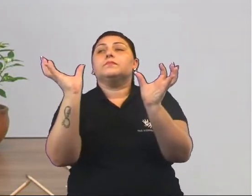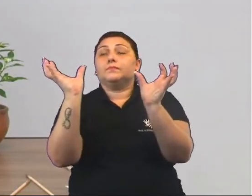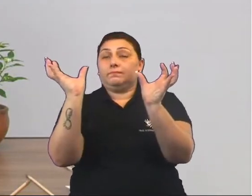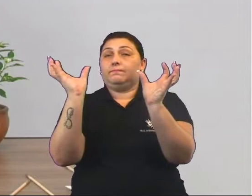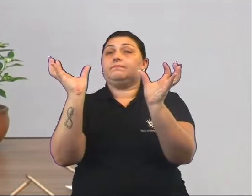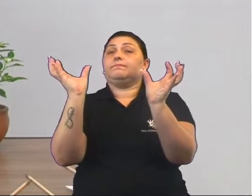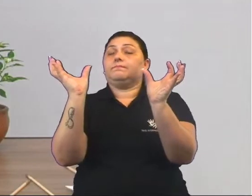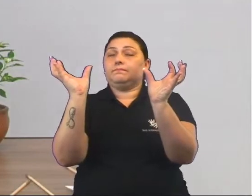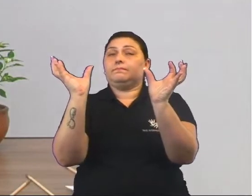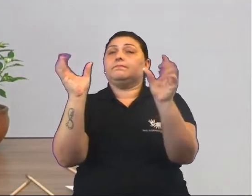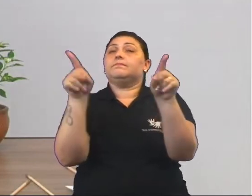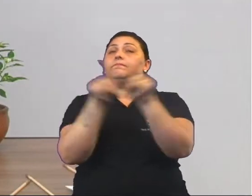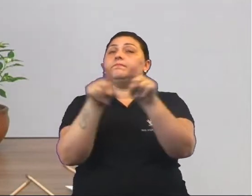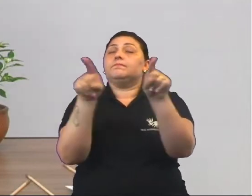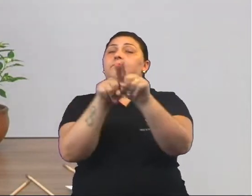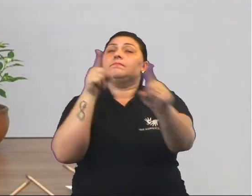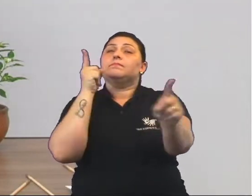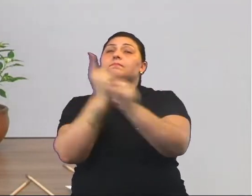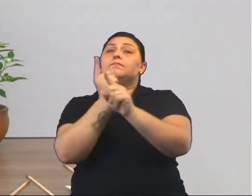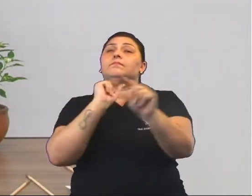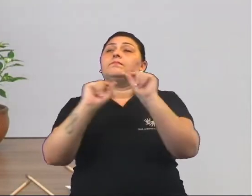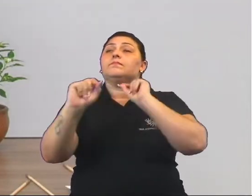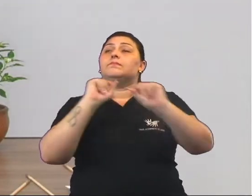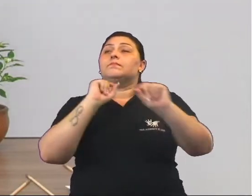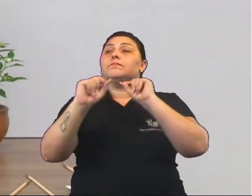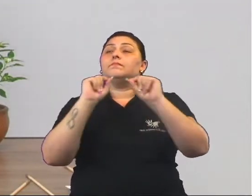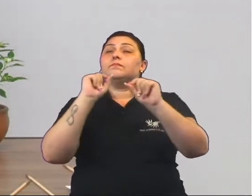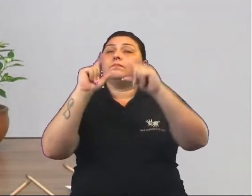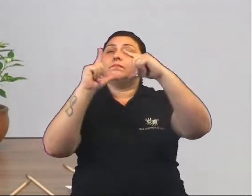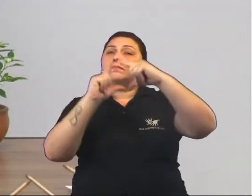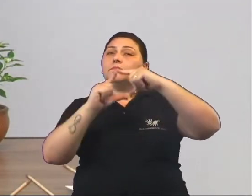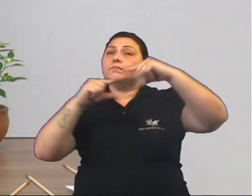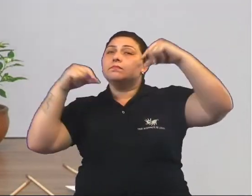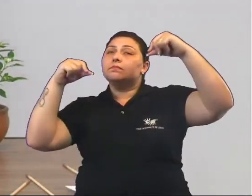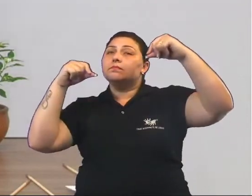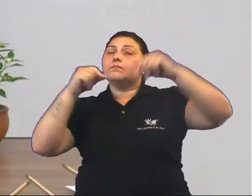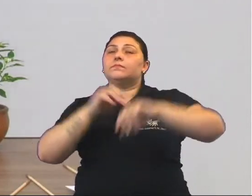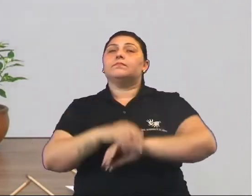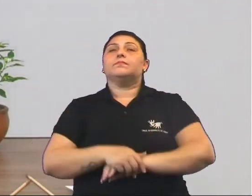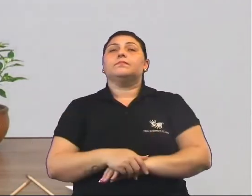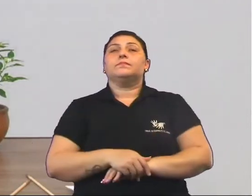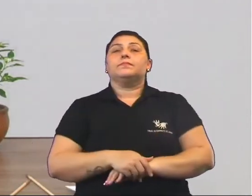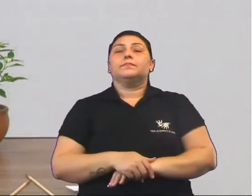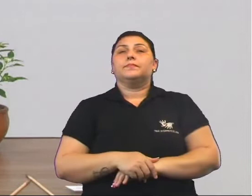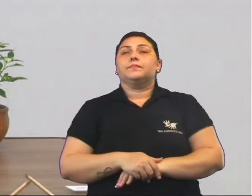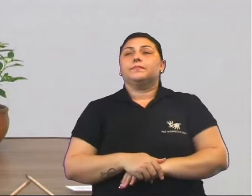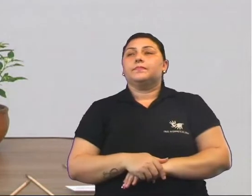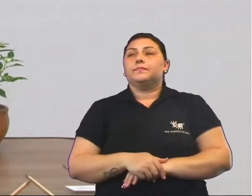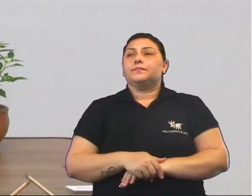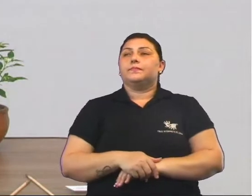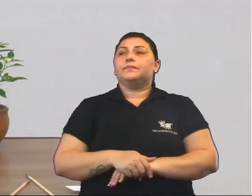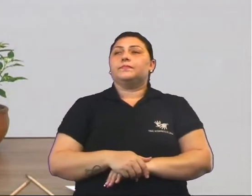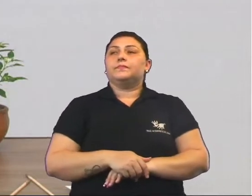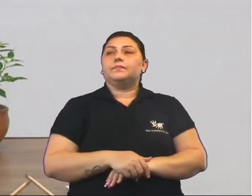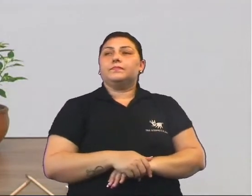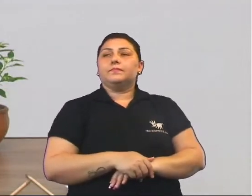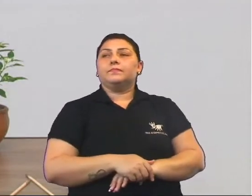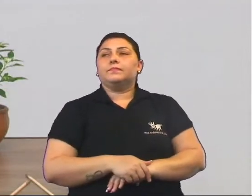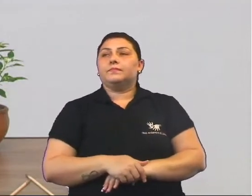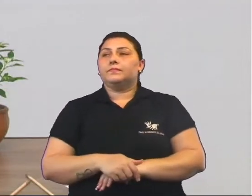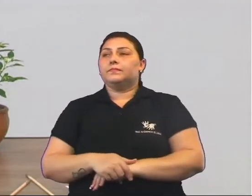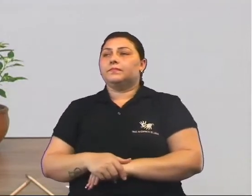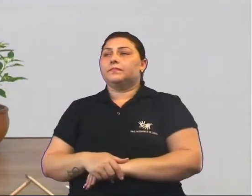nesses galhos que ficam as folhas. Então, vou